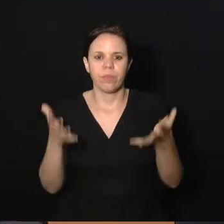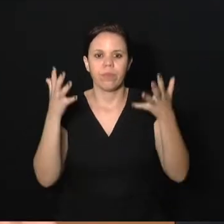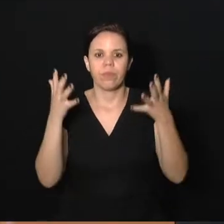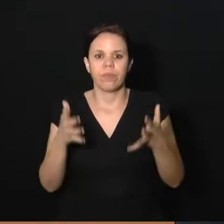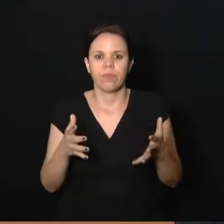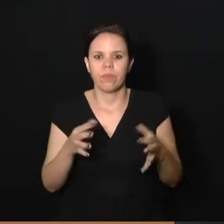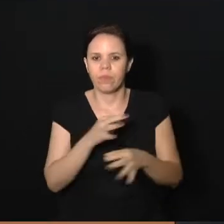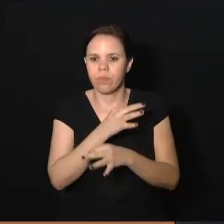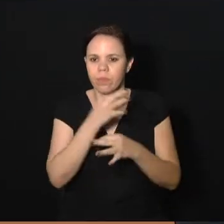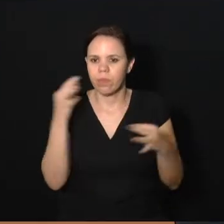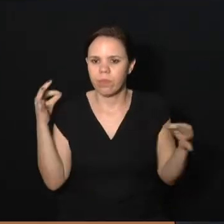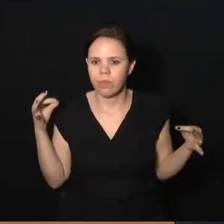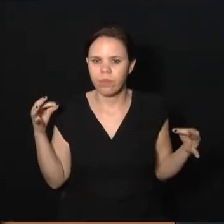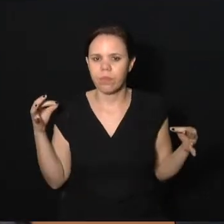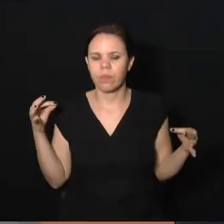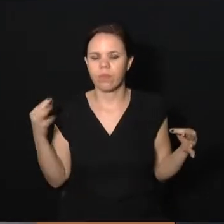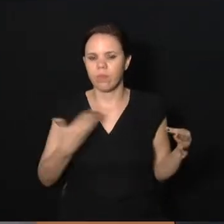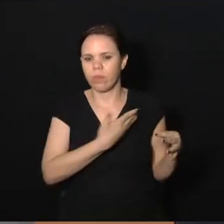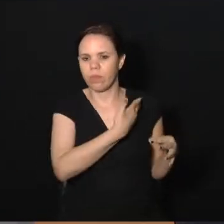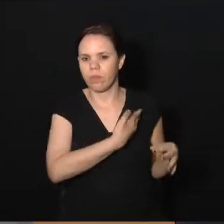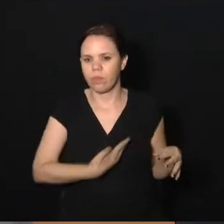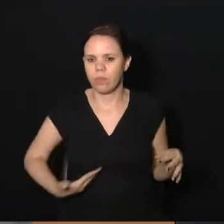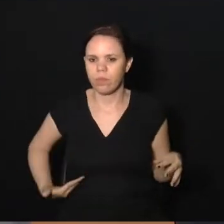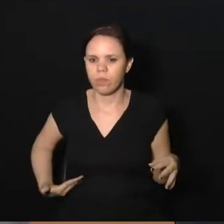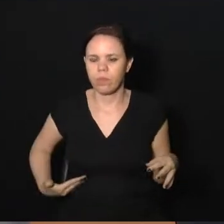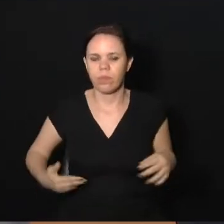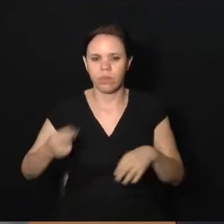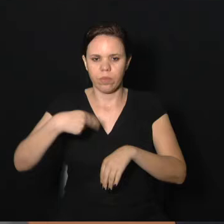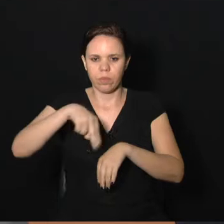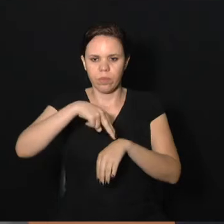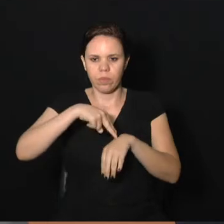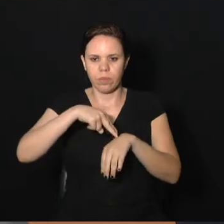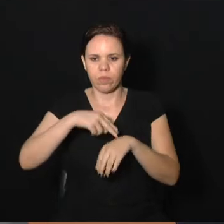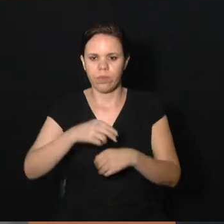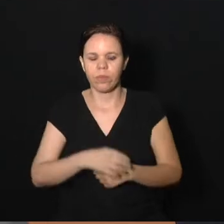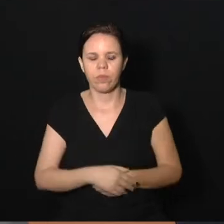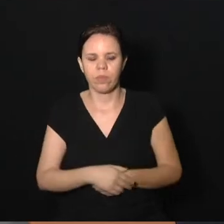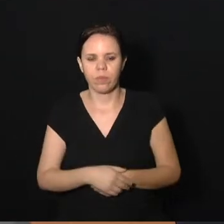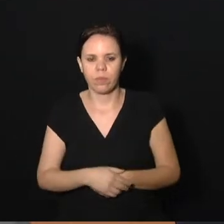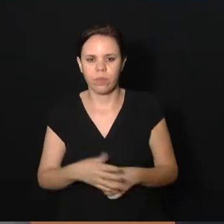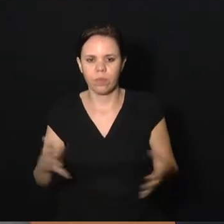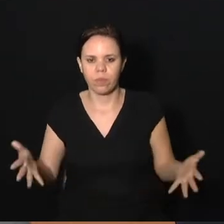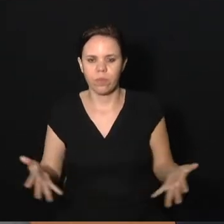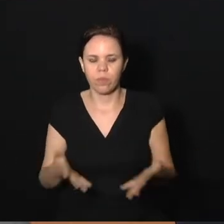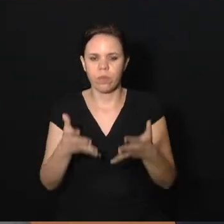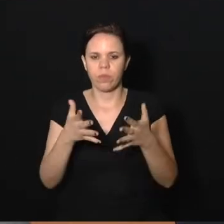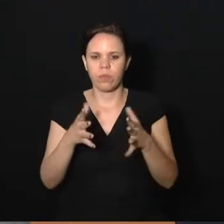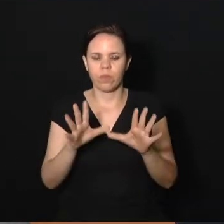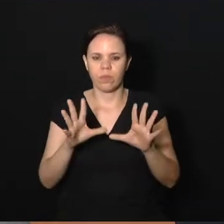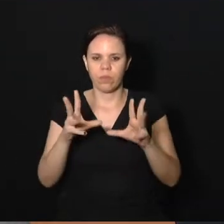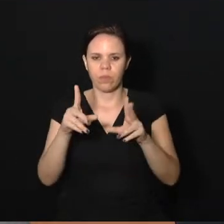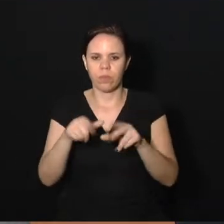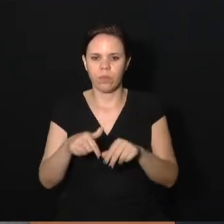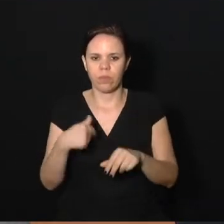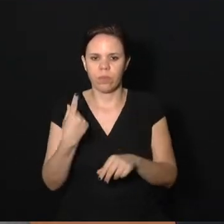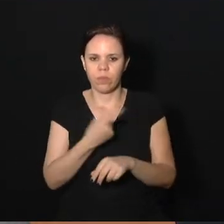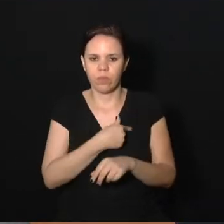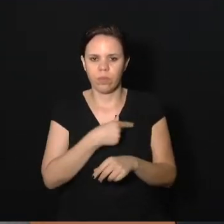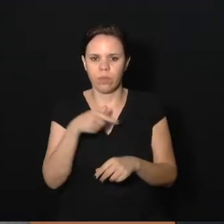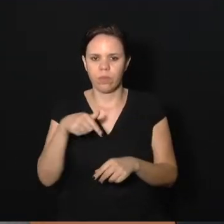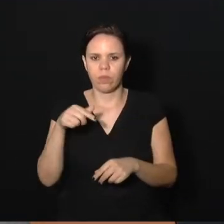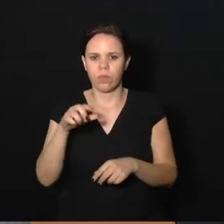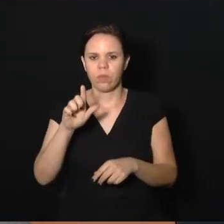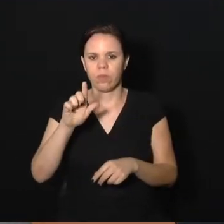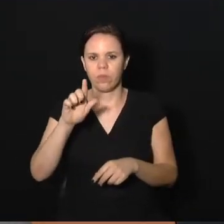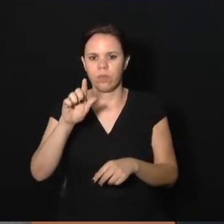bom Estado, produzindo uma boa nação e reproduzindo tudo isso na nossa grande mãe Gaia,